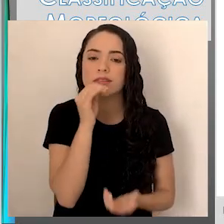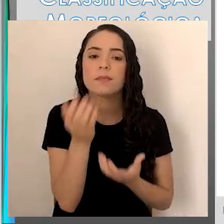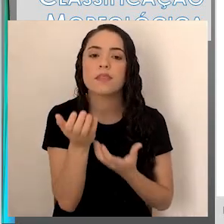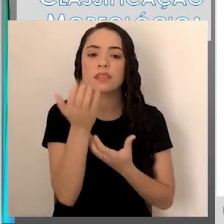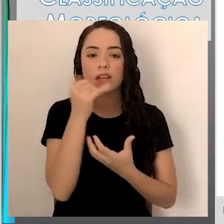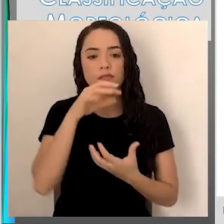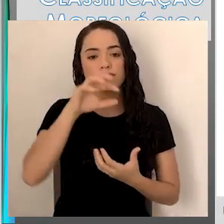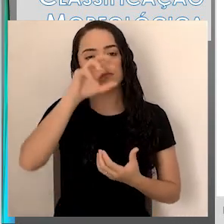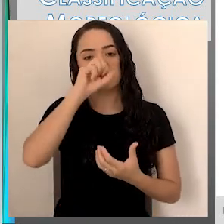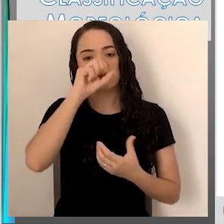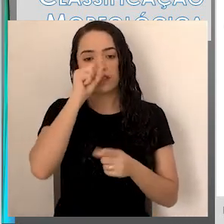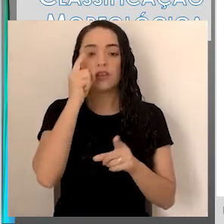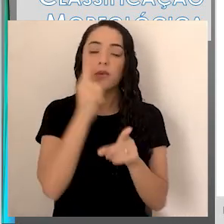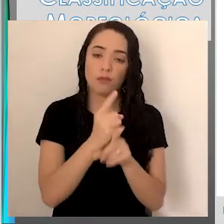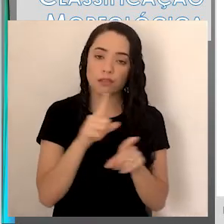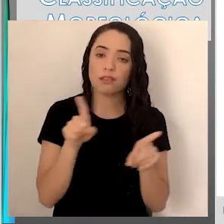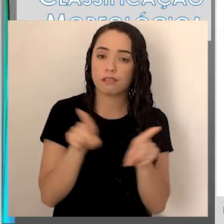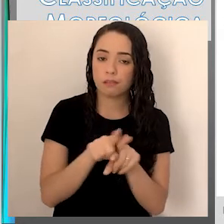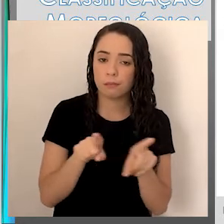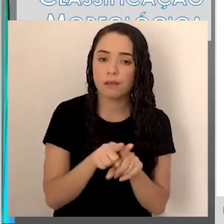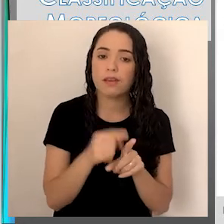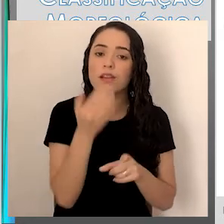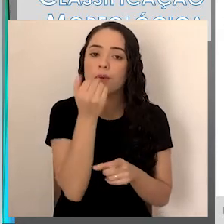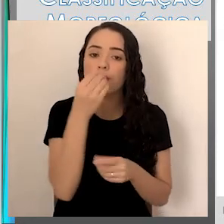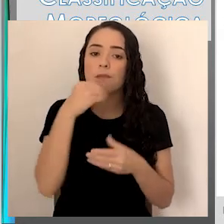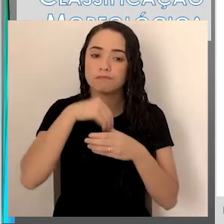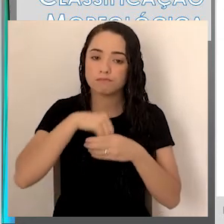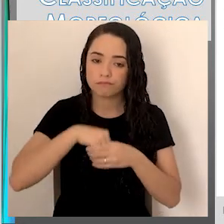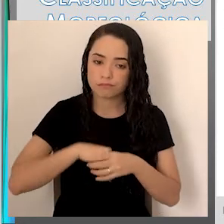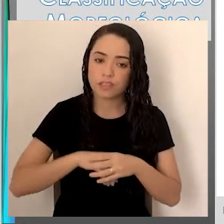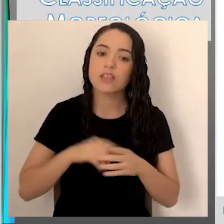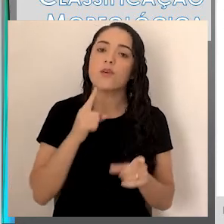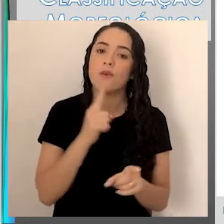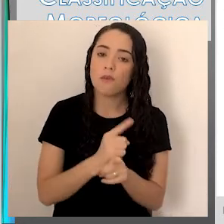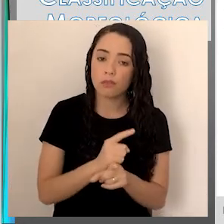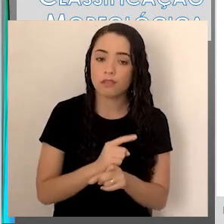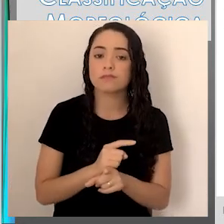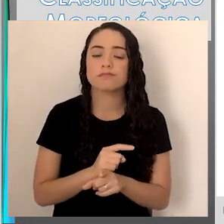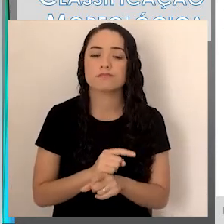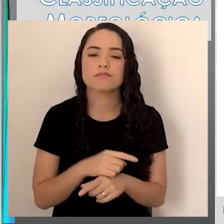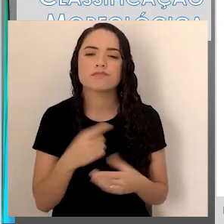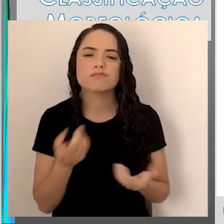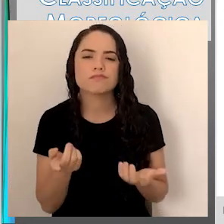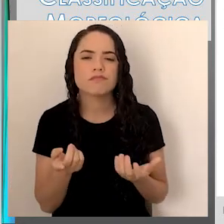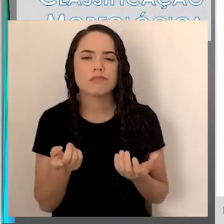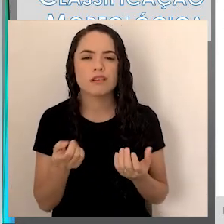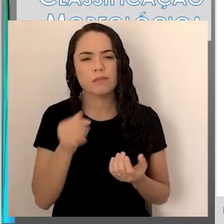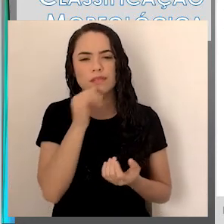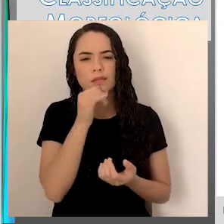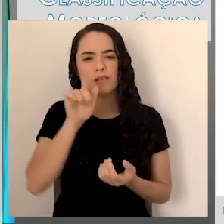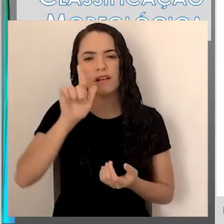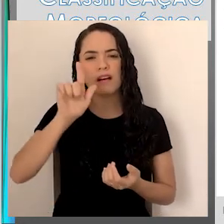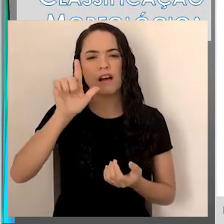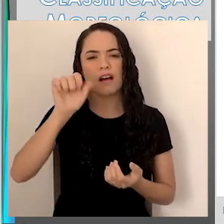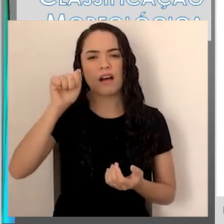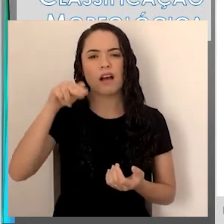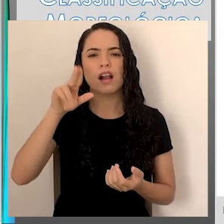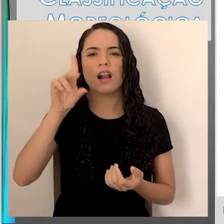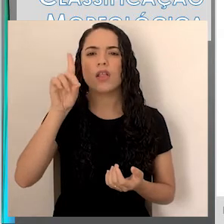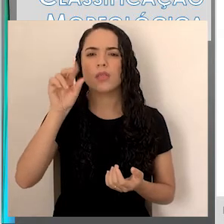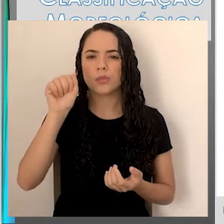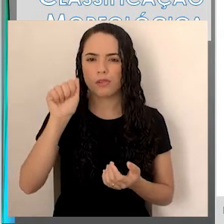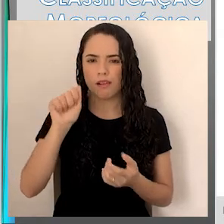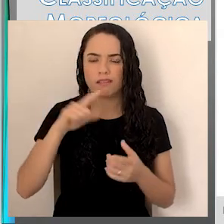sistemas respiratórios, digestório e urinário. Classificação funcional. As glândulas que possuem ductos